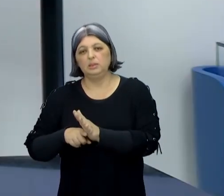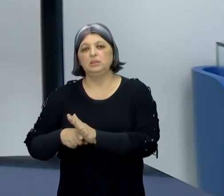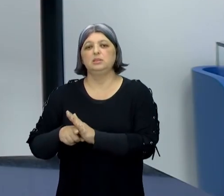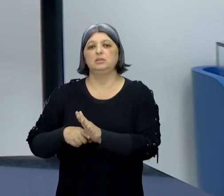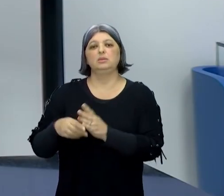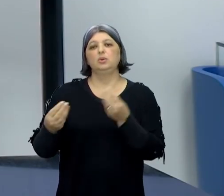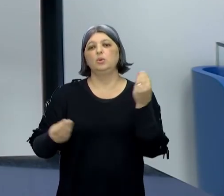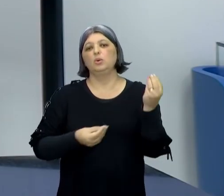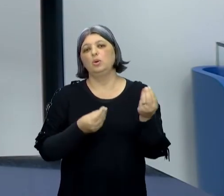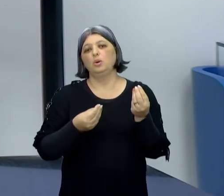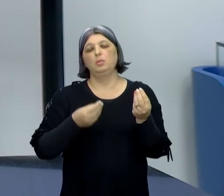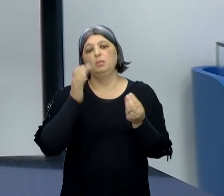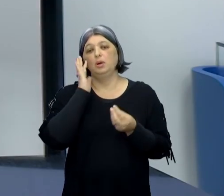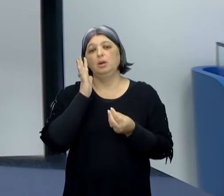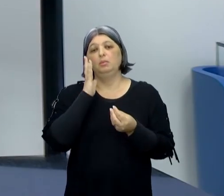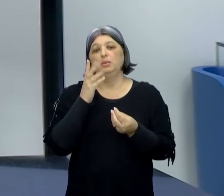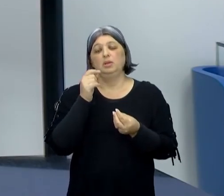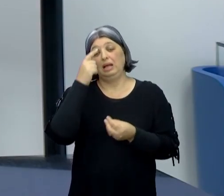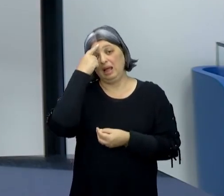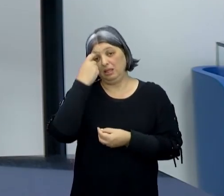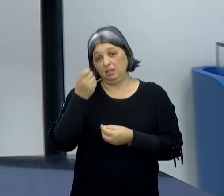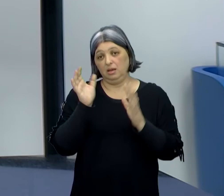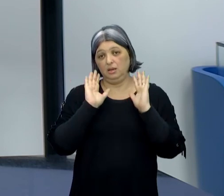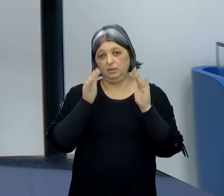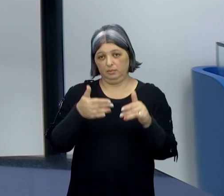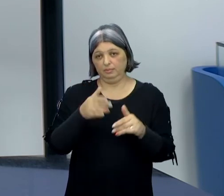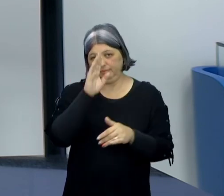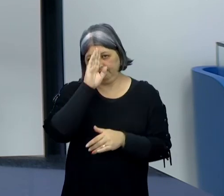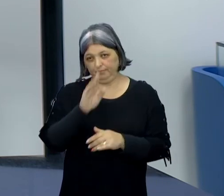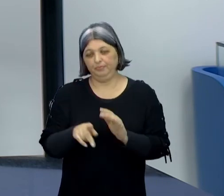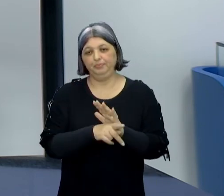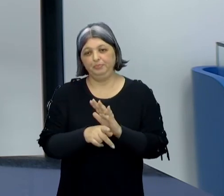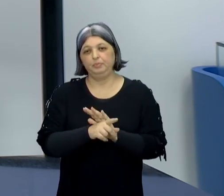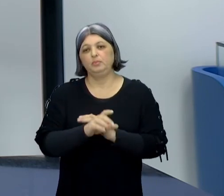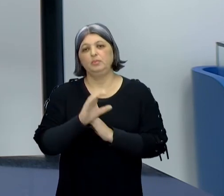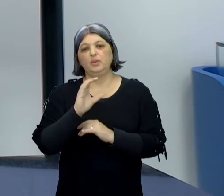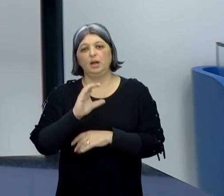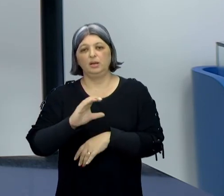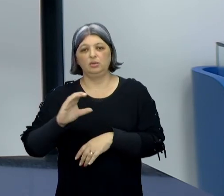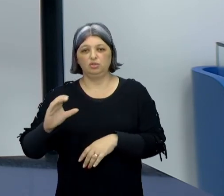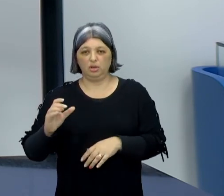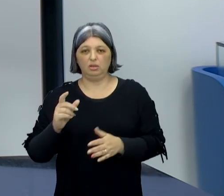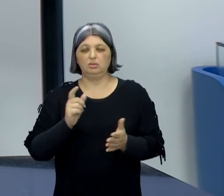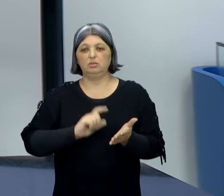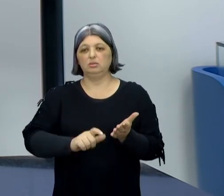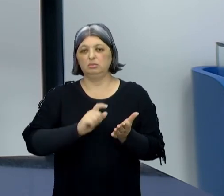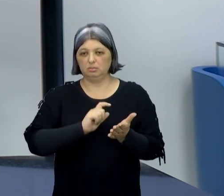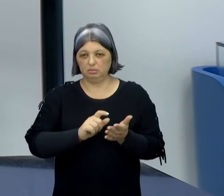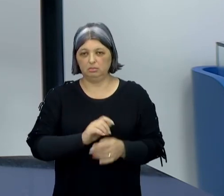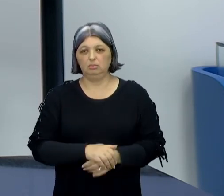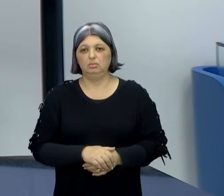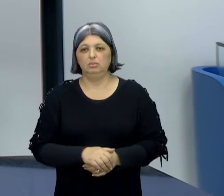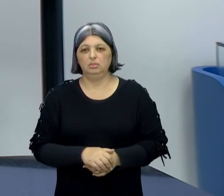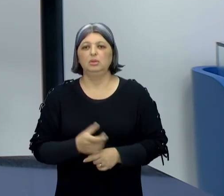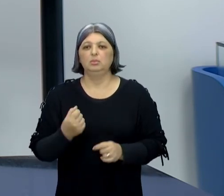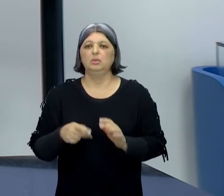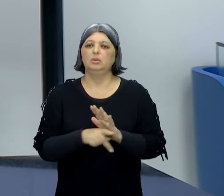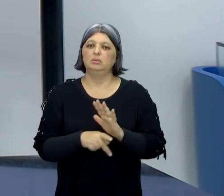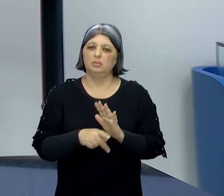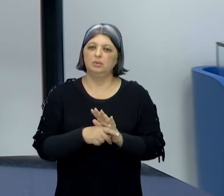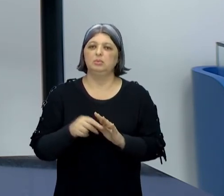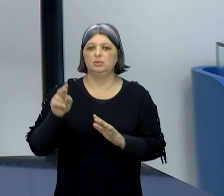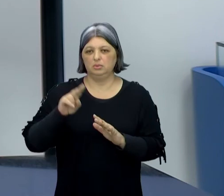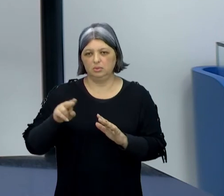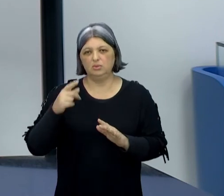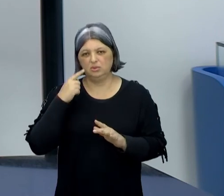cartão de crédito. Então a gente tem a ideia central, que vai ser o cartão de crédito. E aí a gente pode puxar aí as ramificações, já